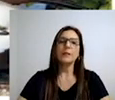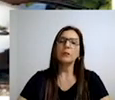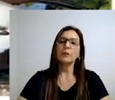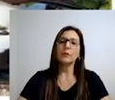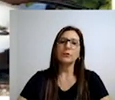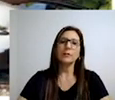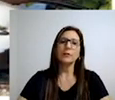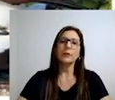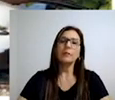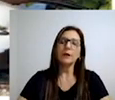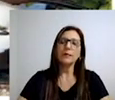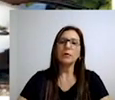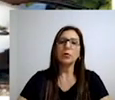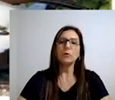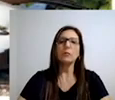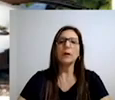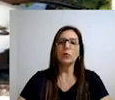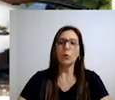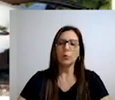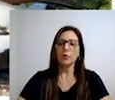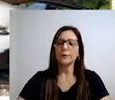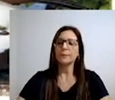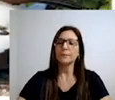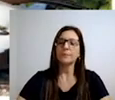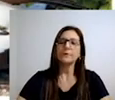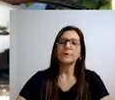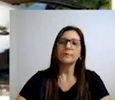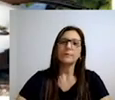apresentam a fecundação interna com a cópula.